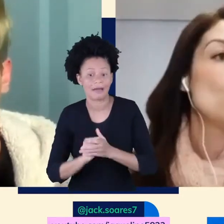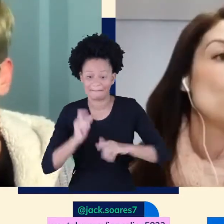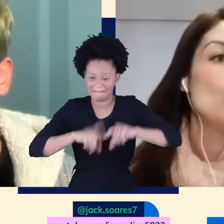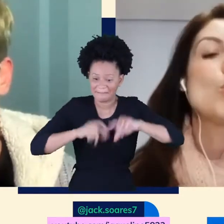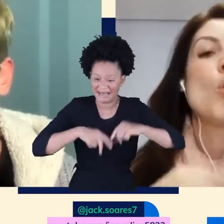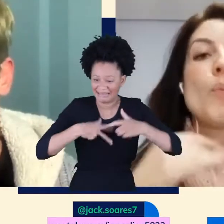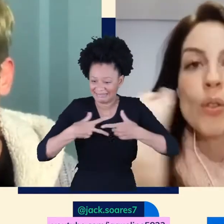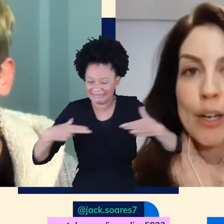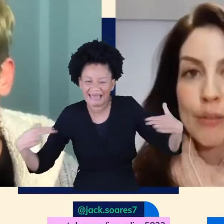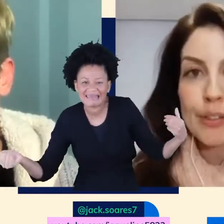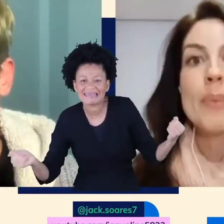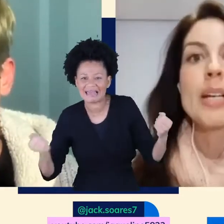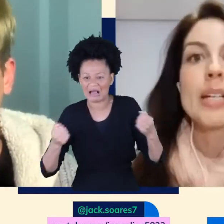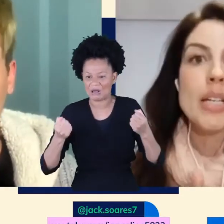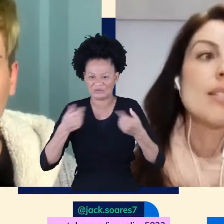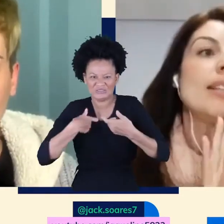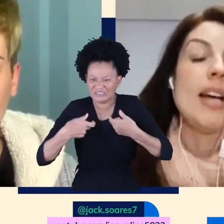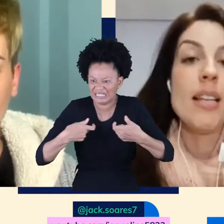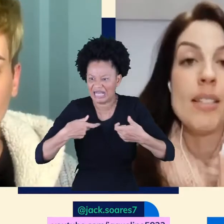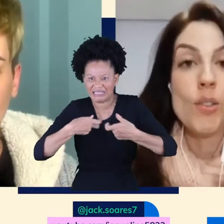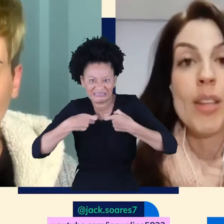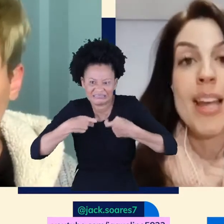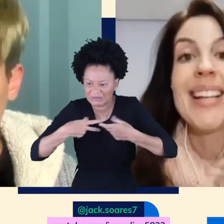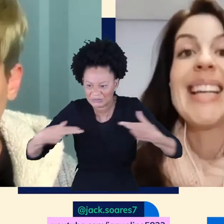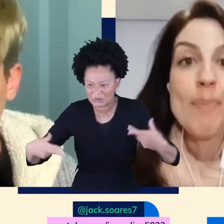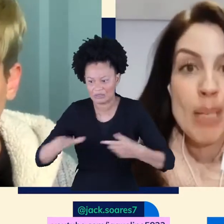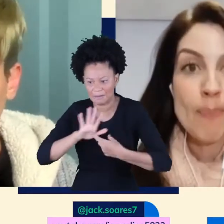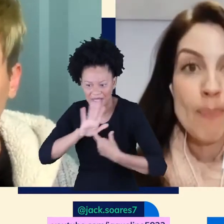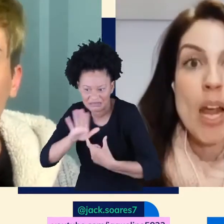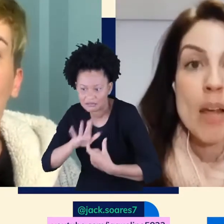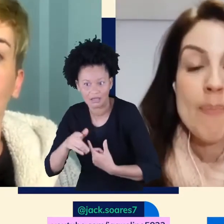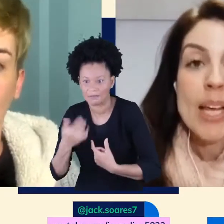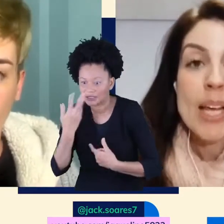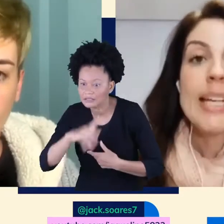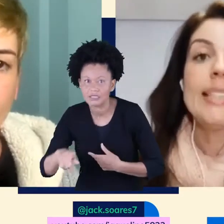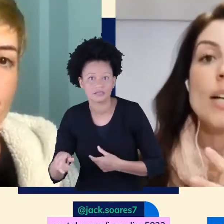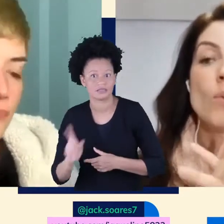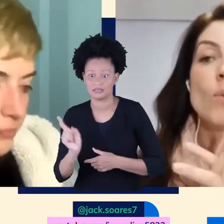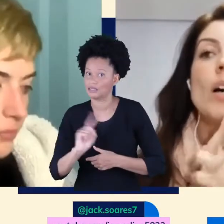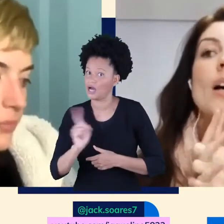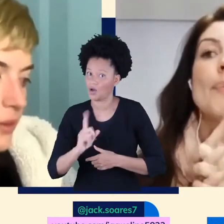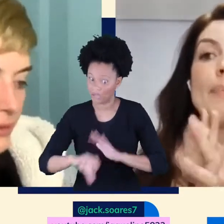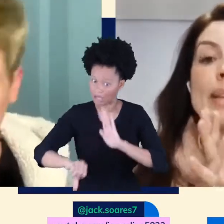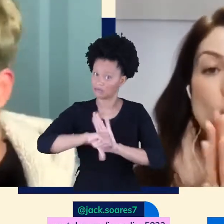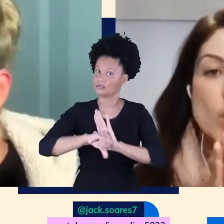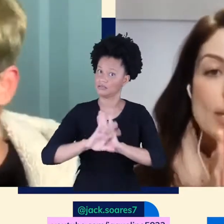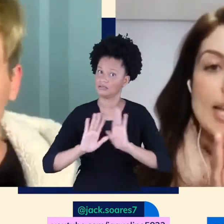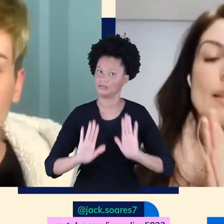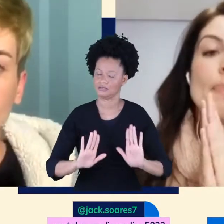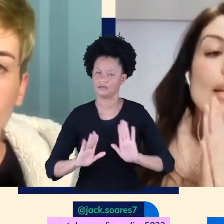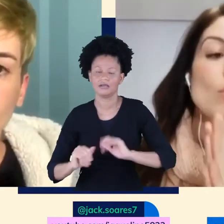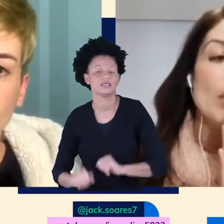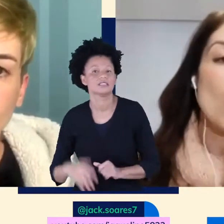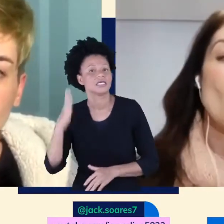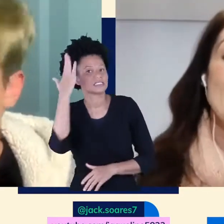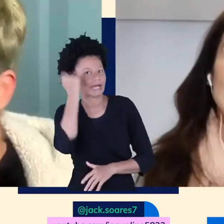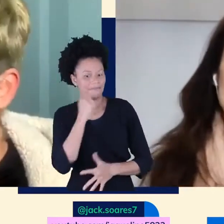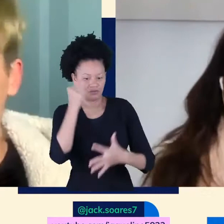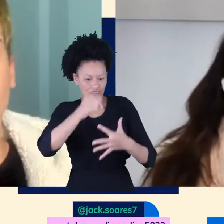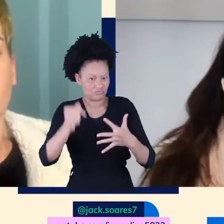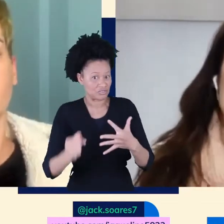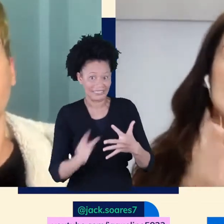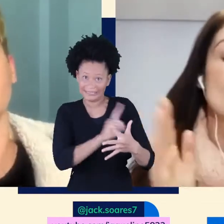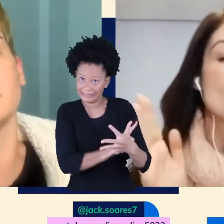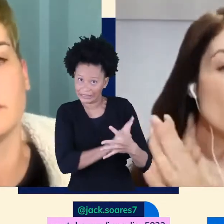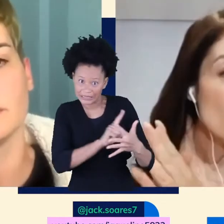materiais adultos ou pornografia para a criança. Aliás, isso é até crime, né? Então, a primeira coisa é, sabendo que não é